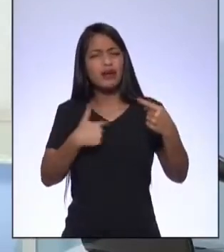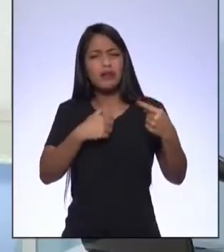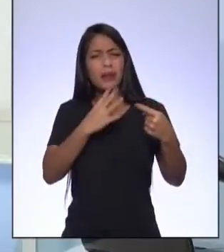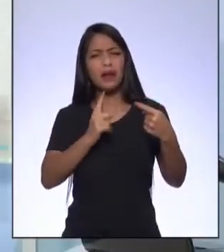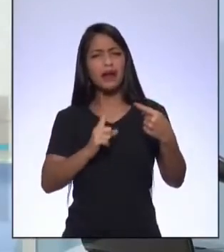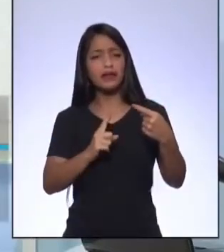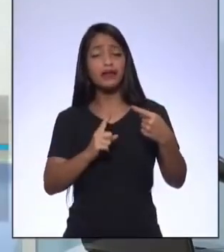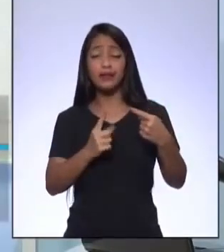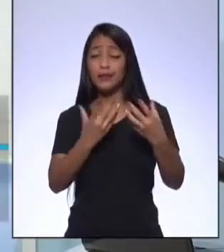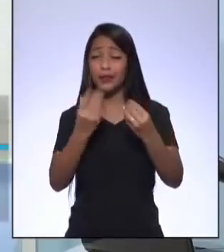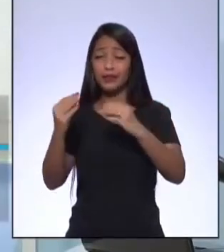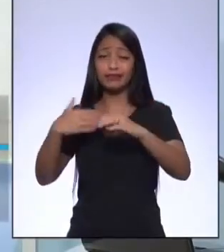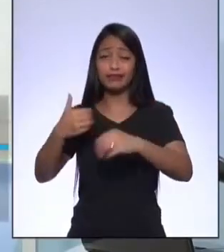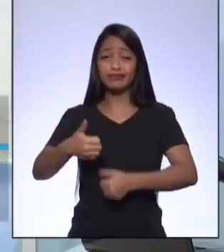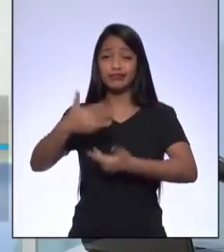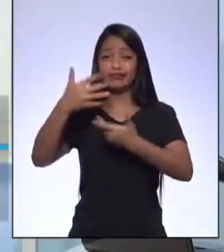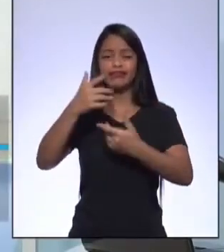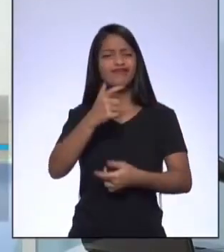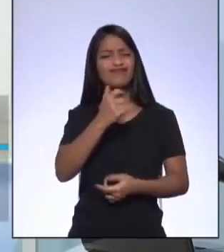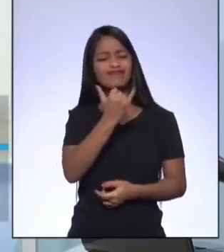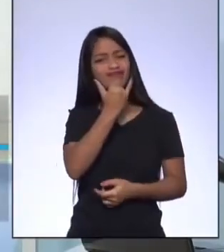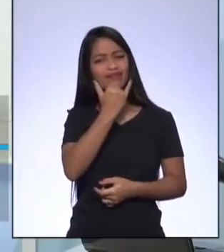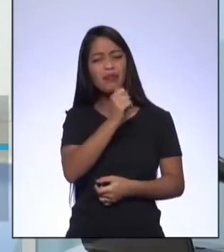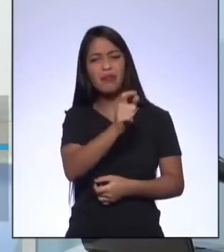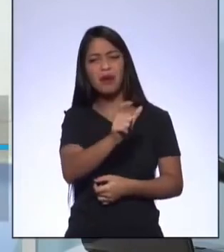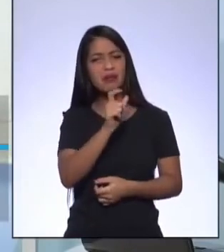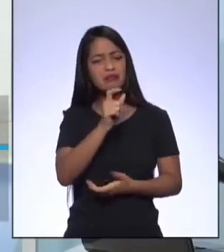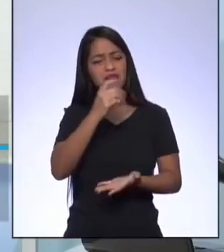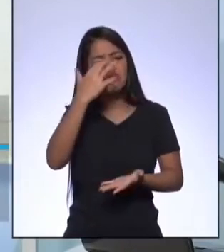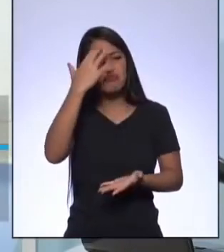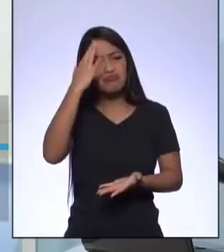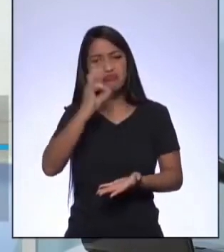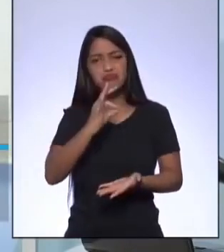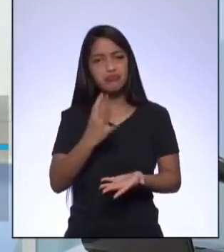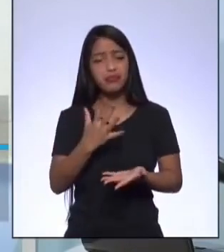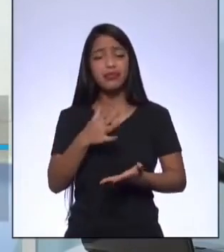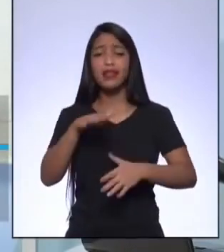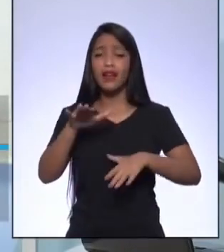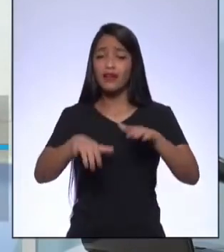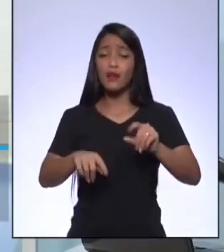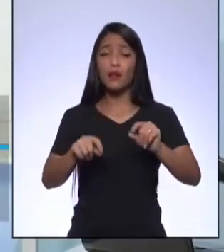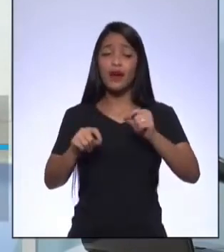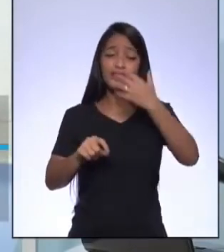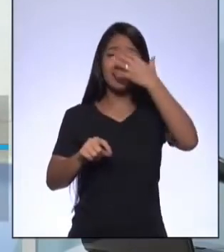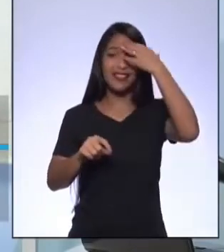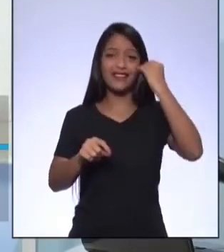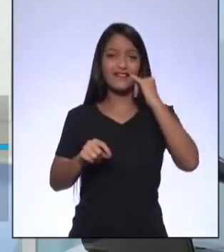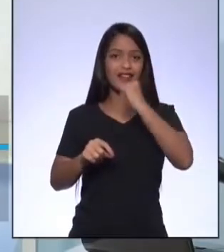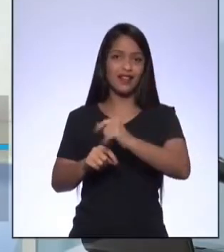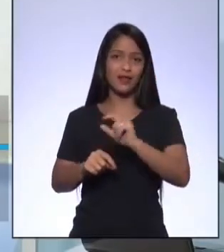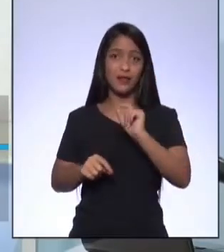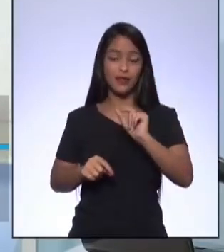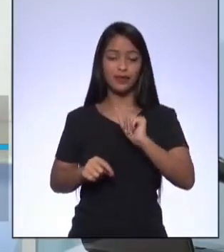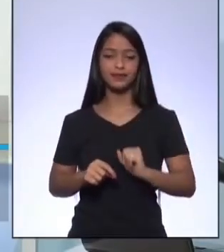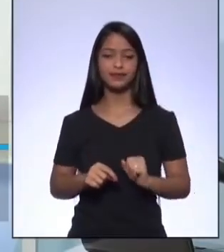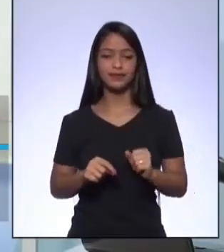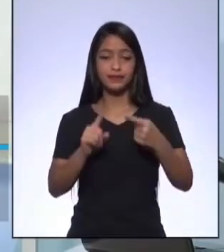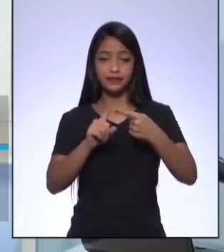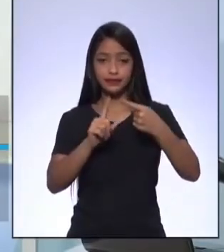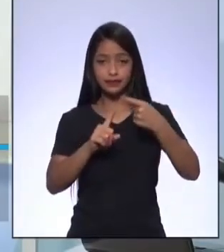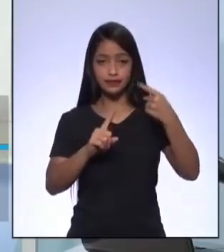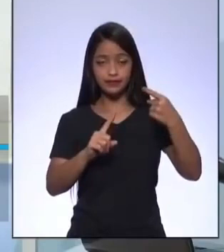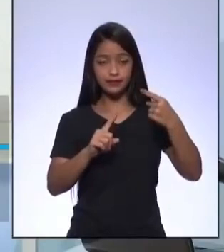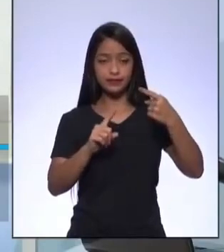falar, não entendi tal palavra, tal. Então, às vezes, escapa esse detalhe que a gente já vai reiterar. As